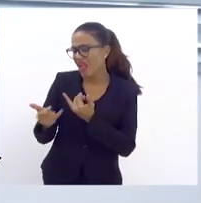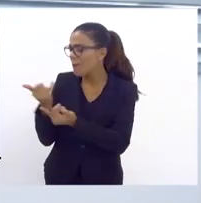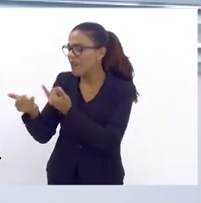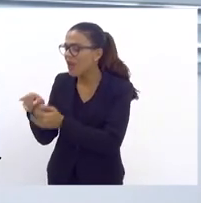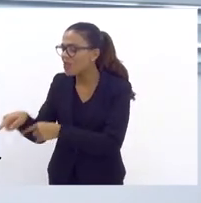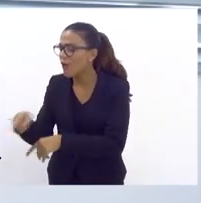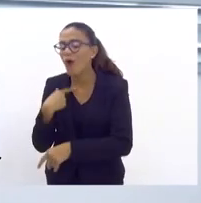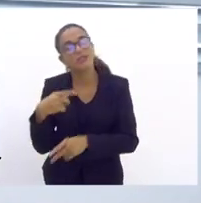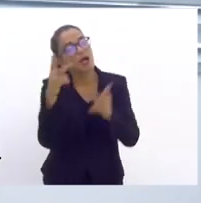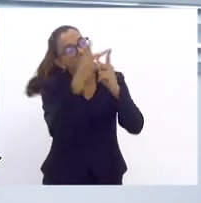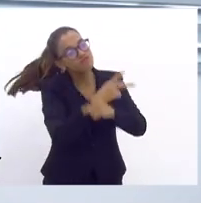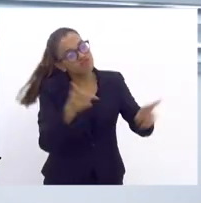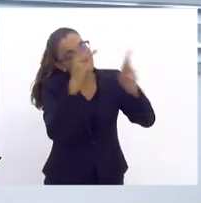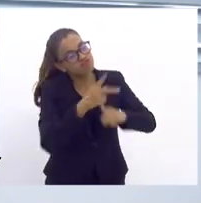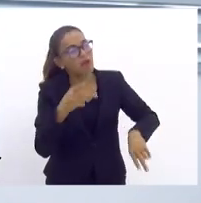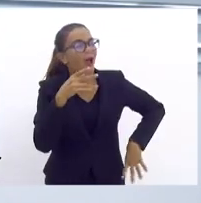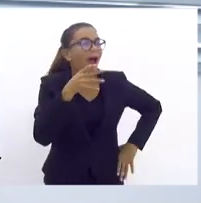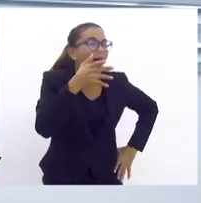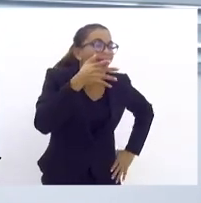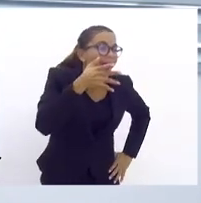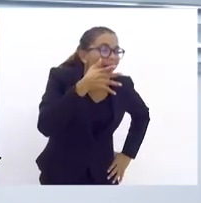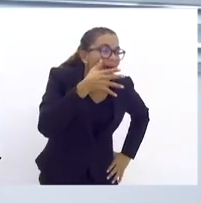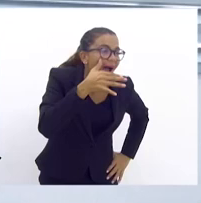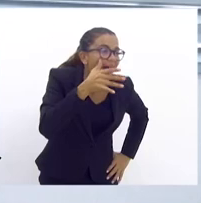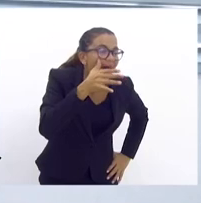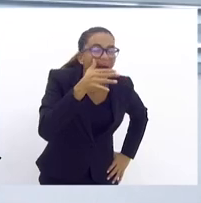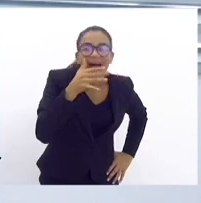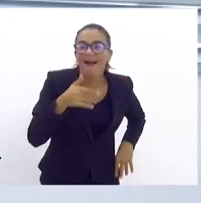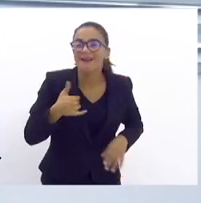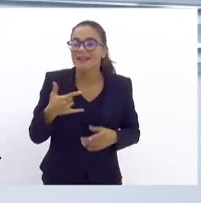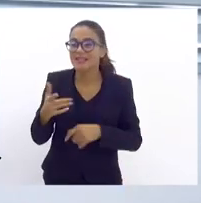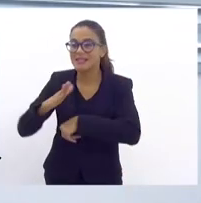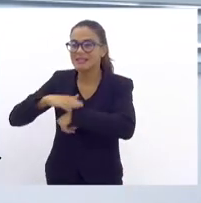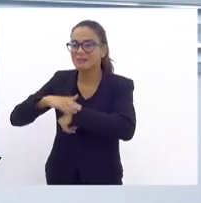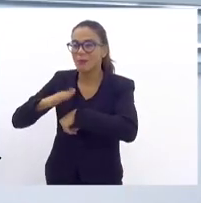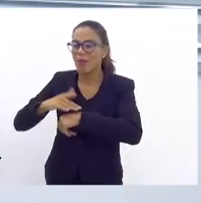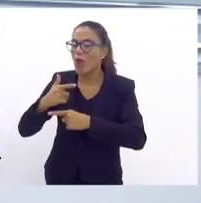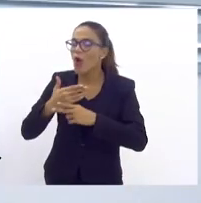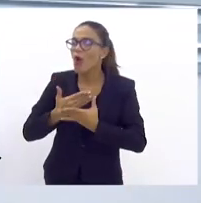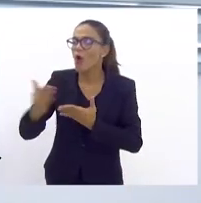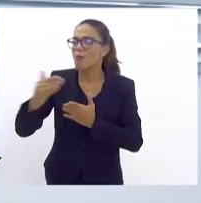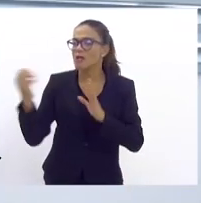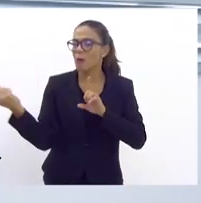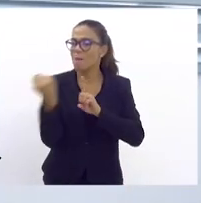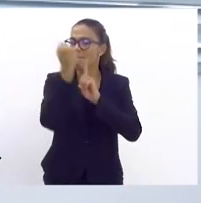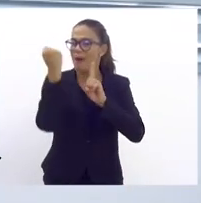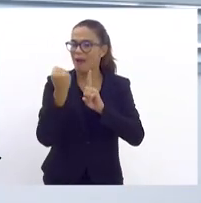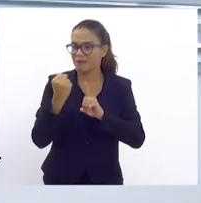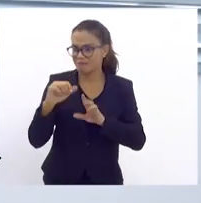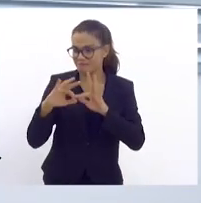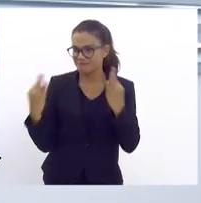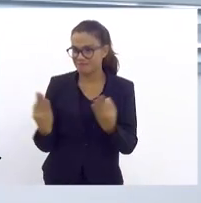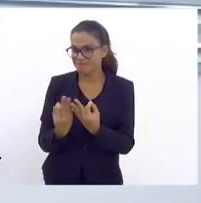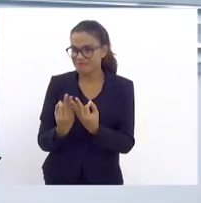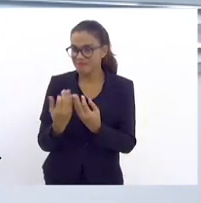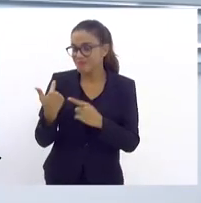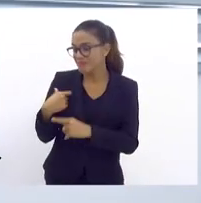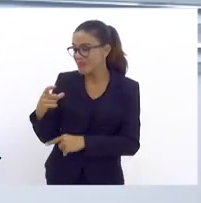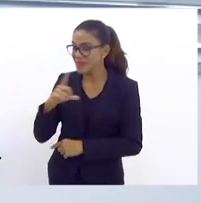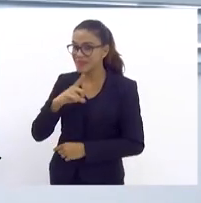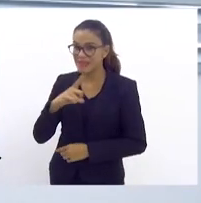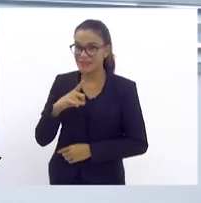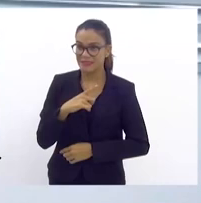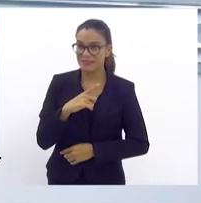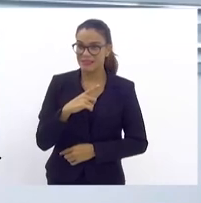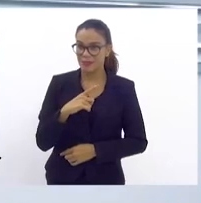gosta do ventilador que tá rodando e nesse momento começa um Marco para família porque a gente tem